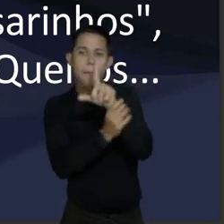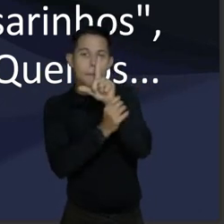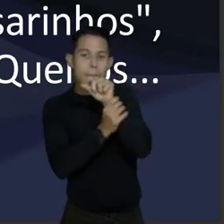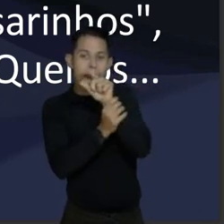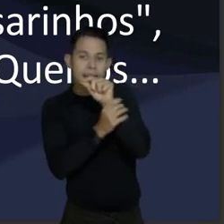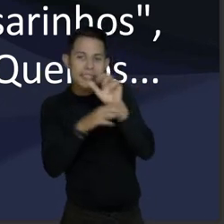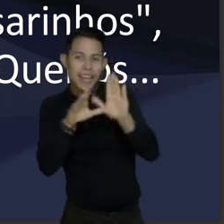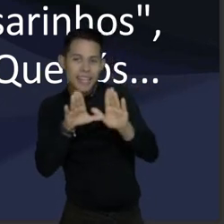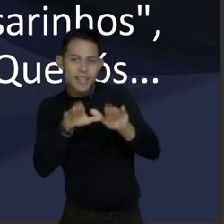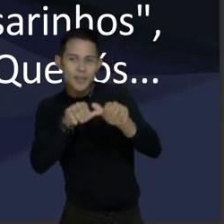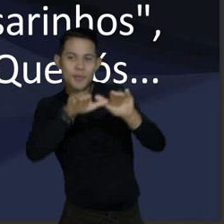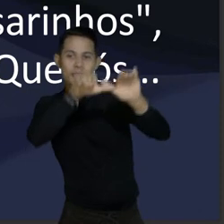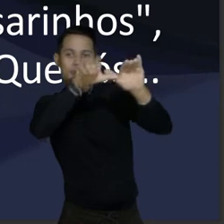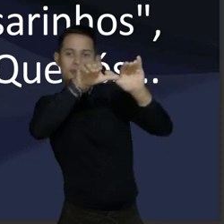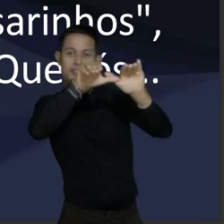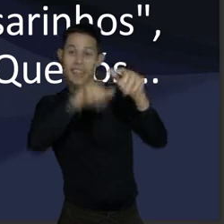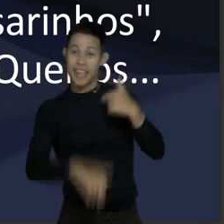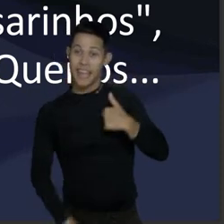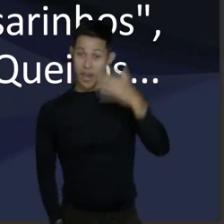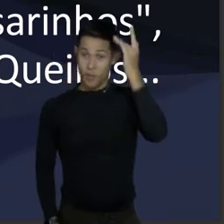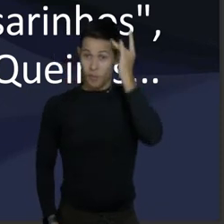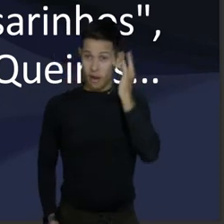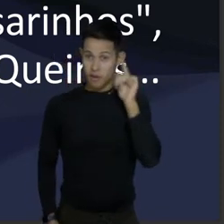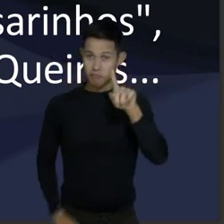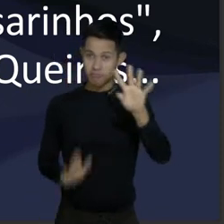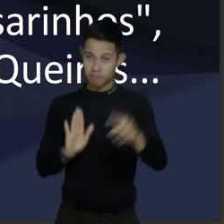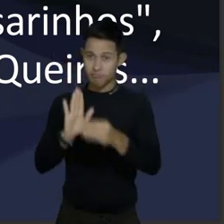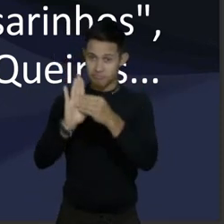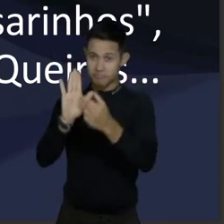colocou muito felizmente nesse